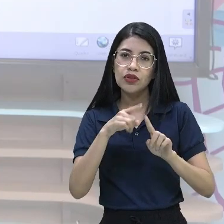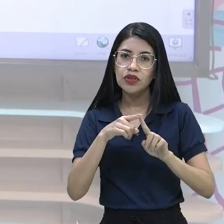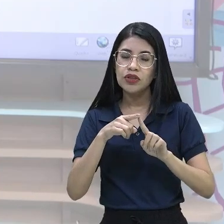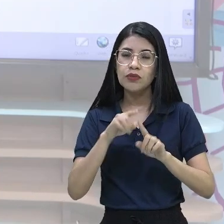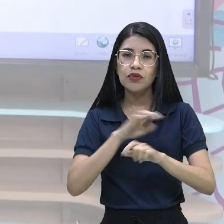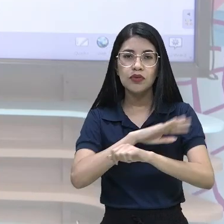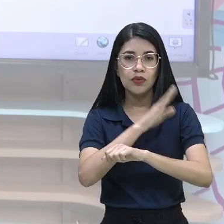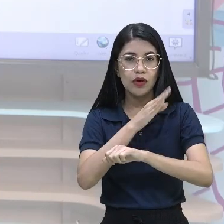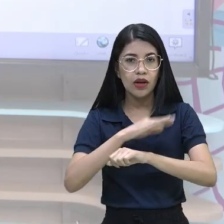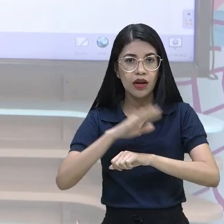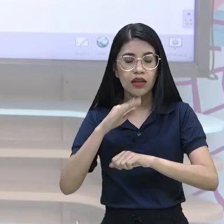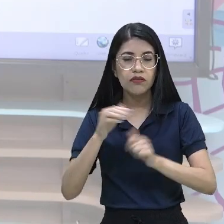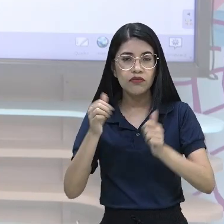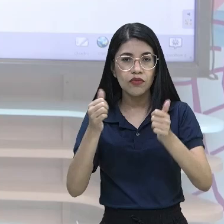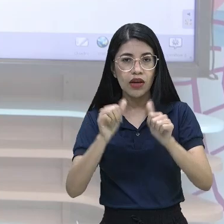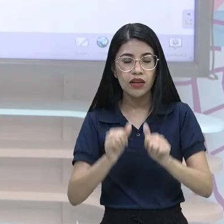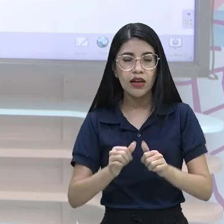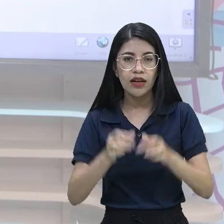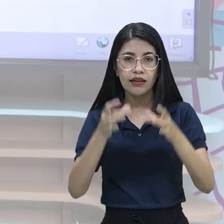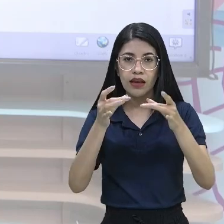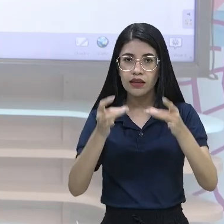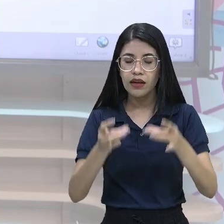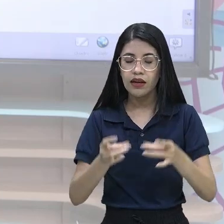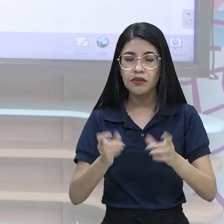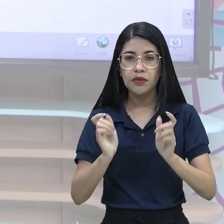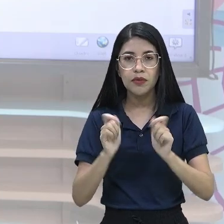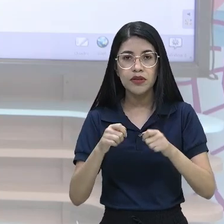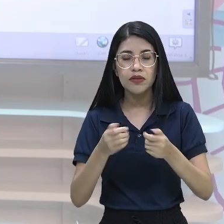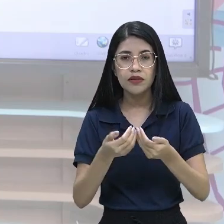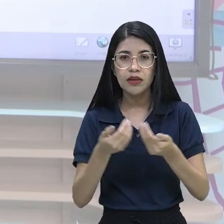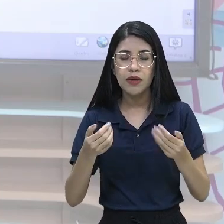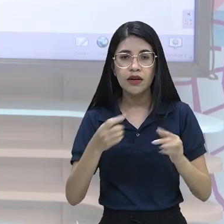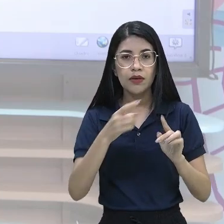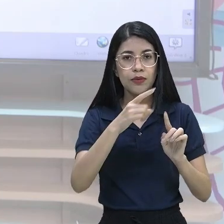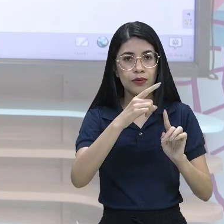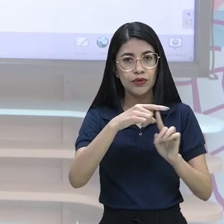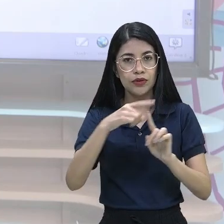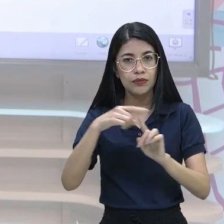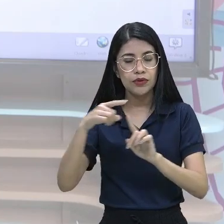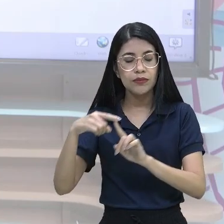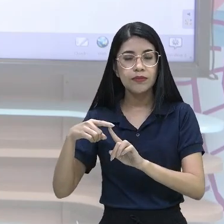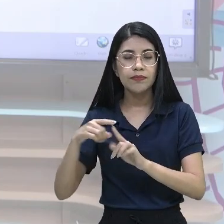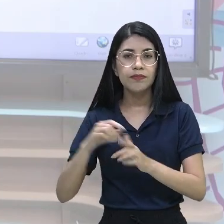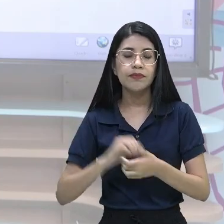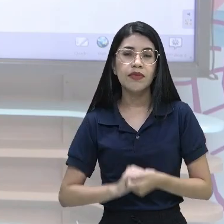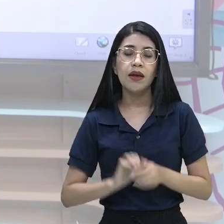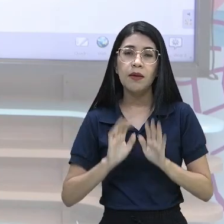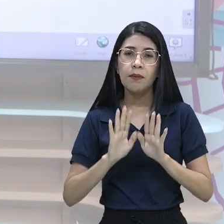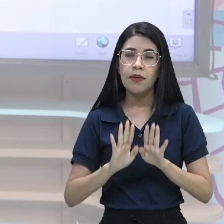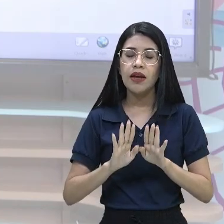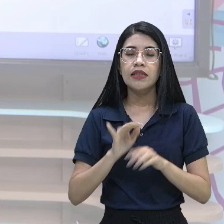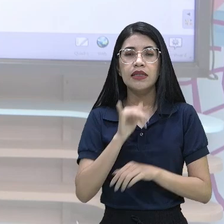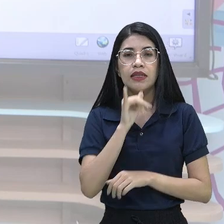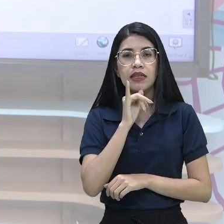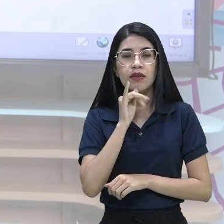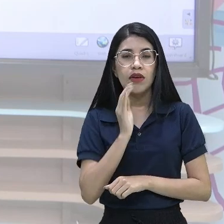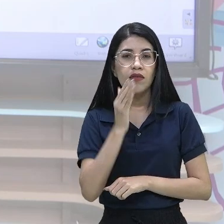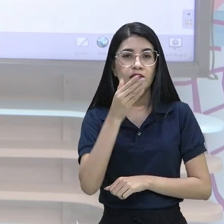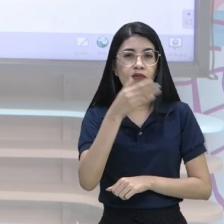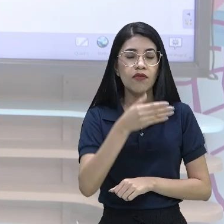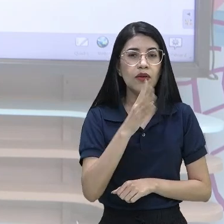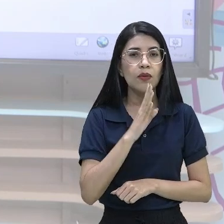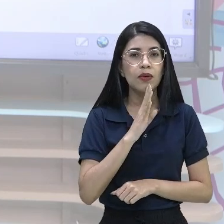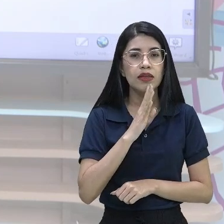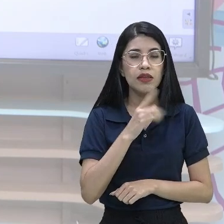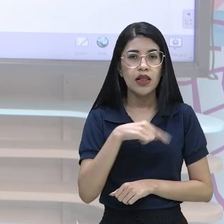elas foram analisadas para fazer essa classificação que a gente tem hoje. Mas se de repente você está indo ali conhecer um lugar, você